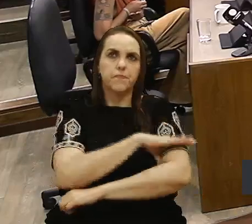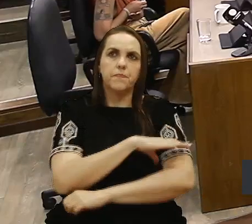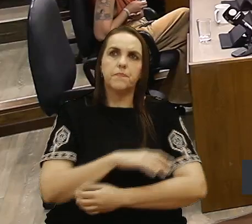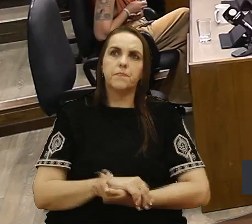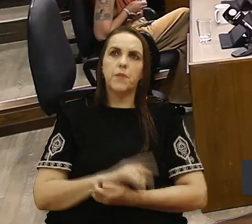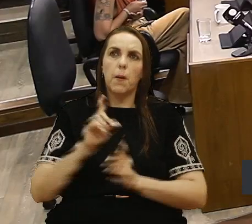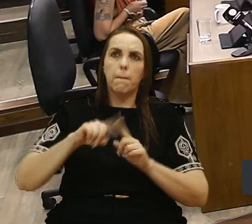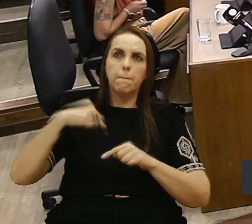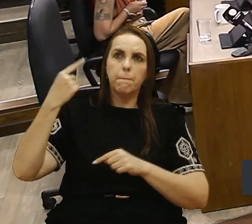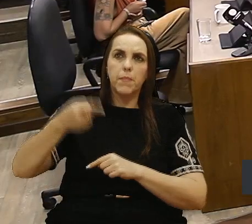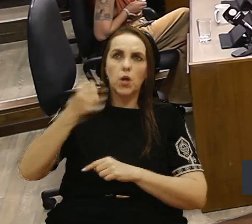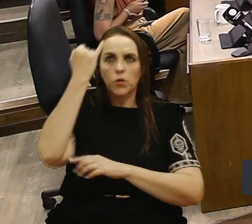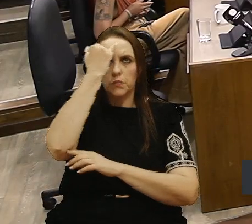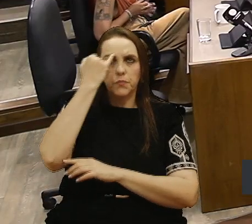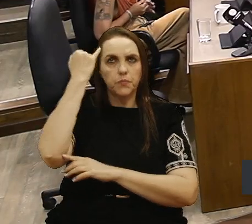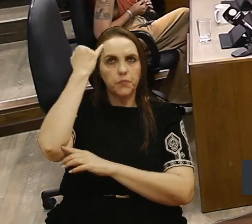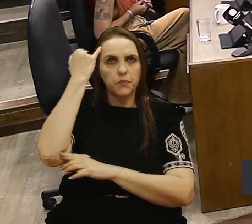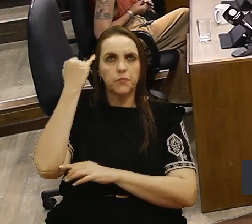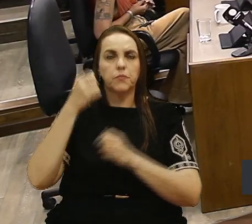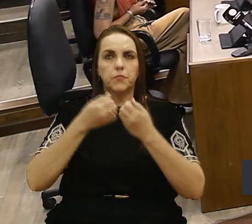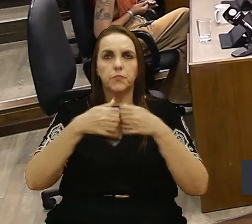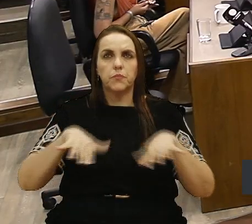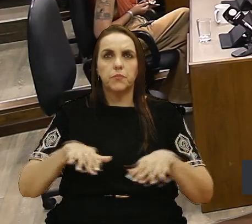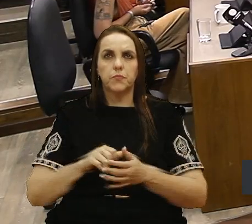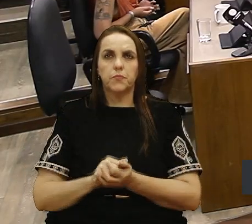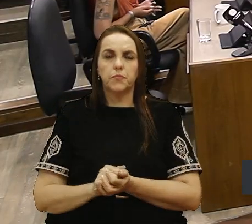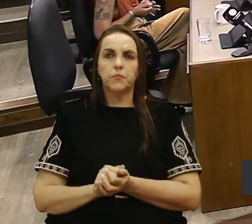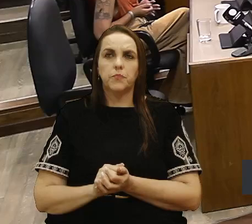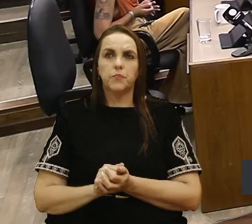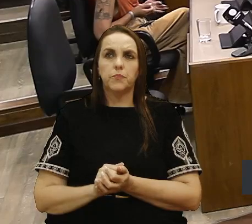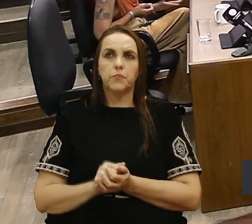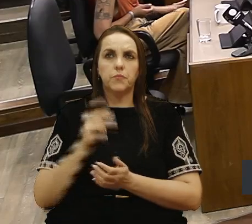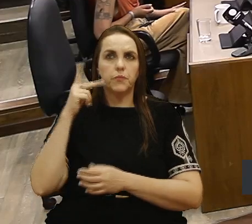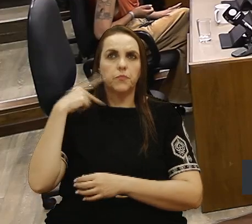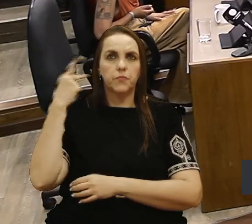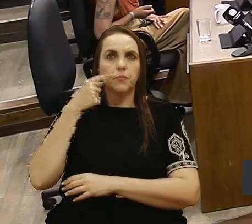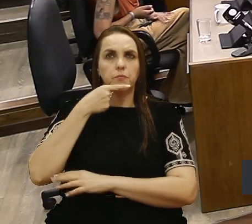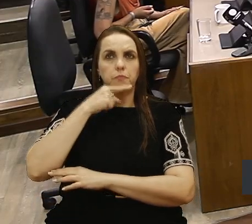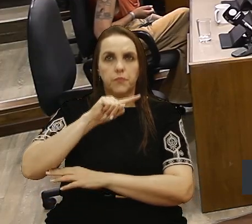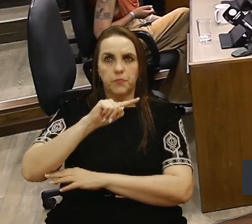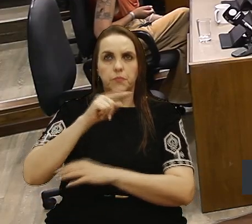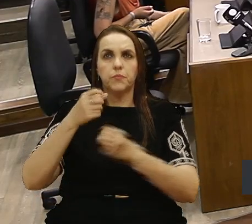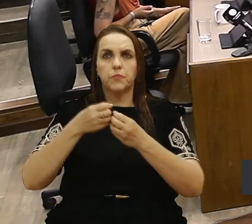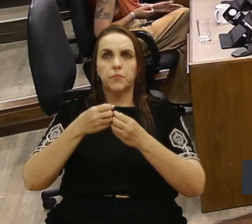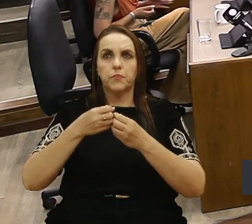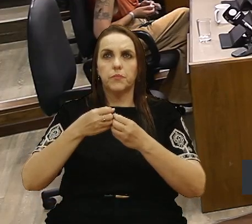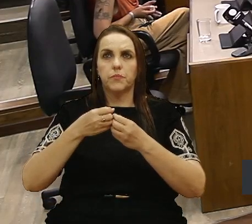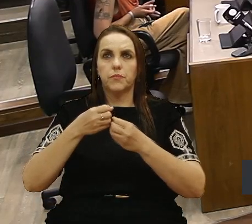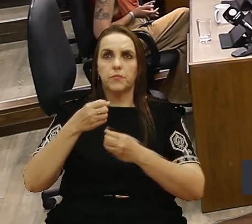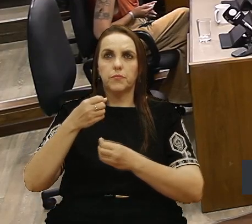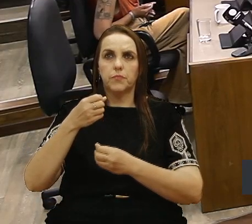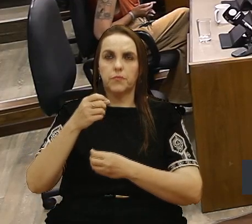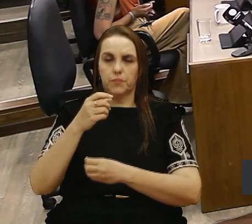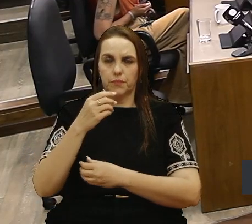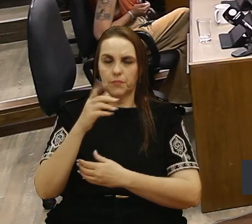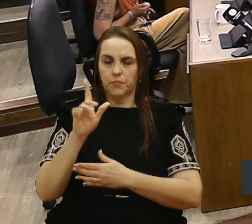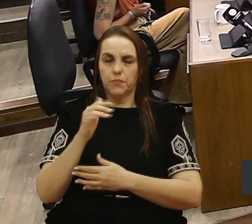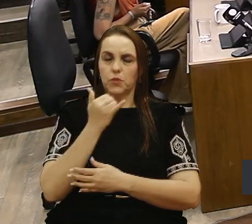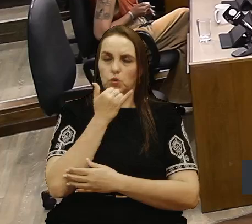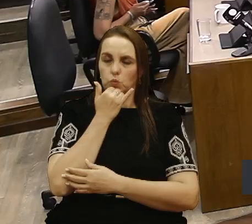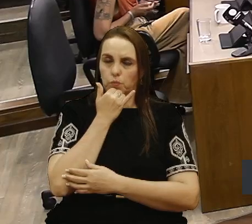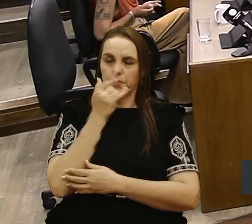inscrito, vereador Zé D'Ambros, prejudicado. Vereador Caleb Garbim, prejudicado. Ah, não, está aqui,